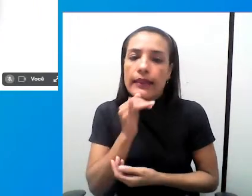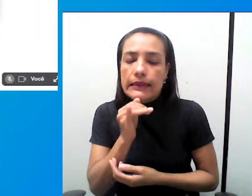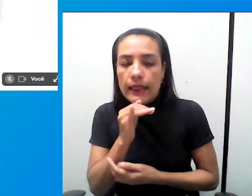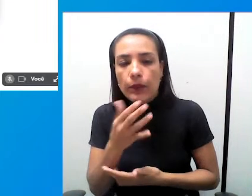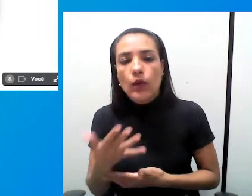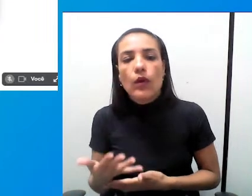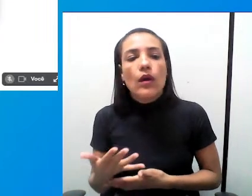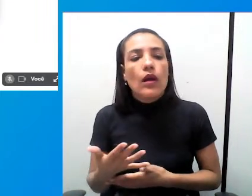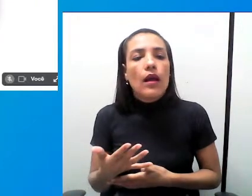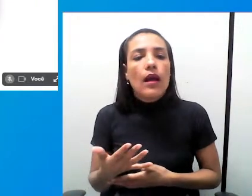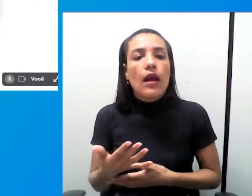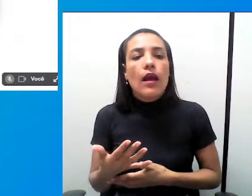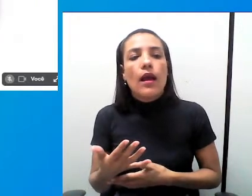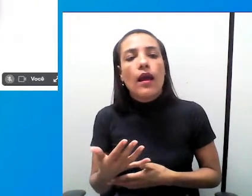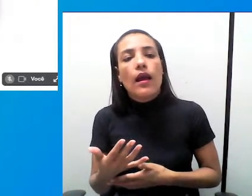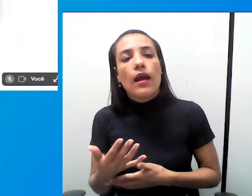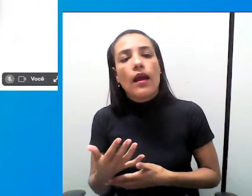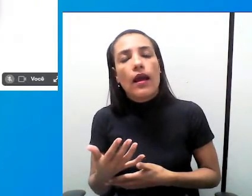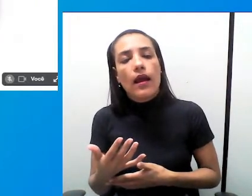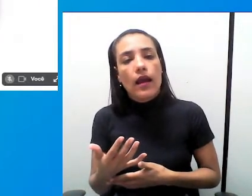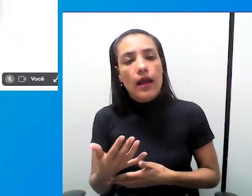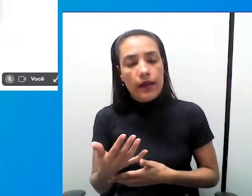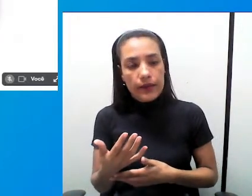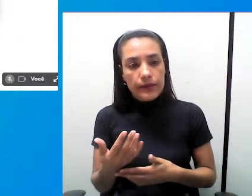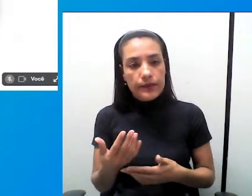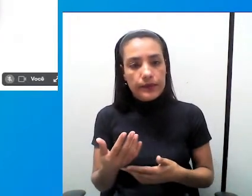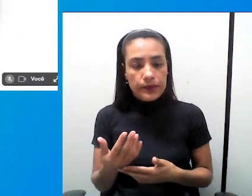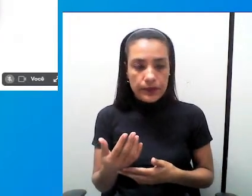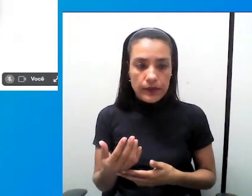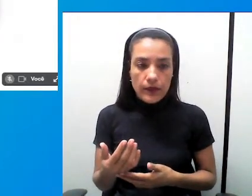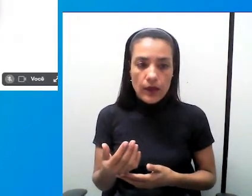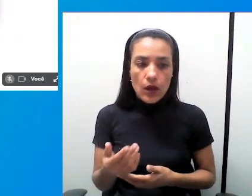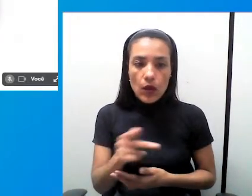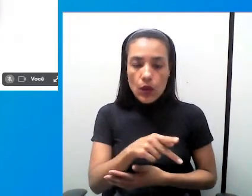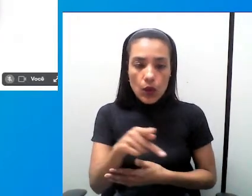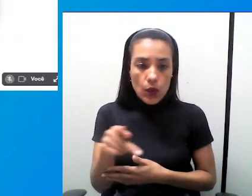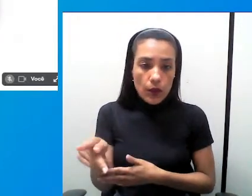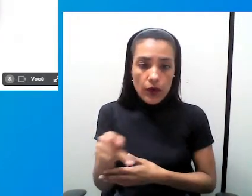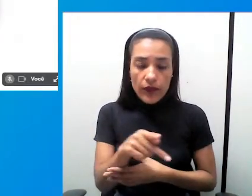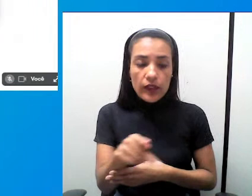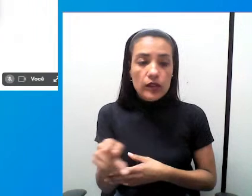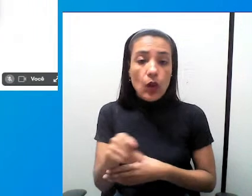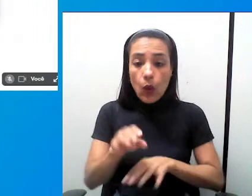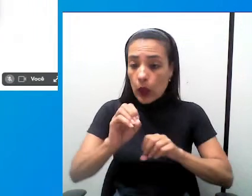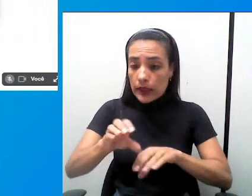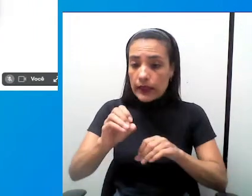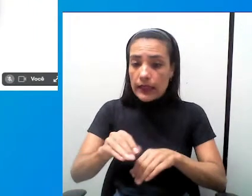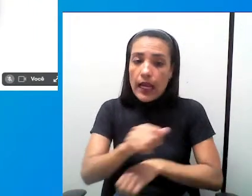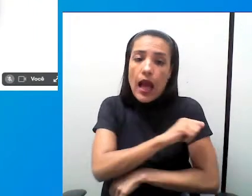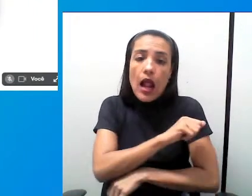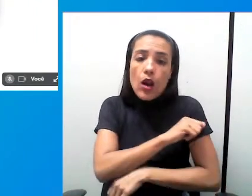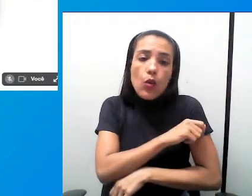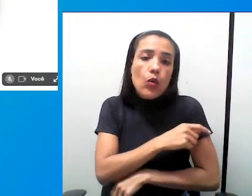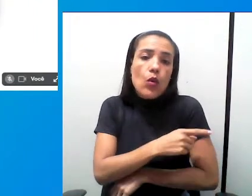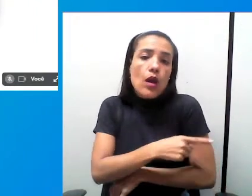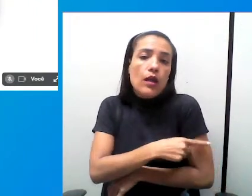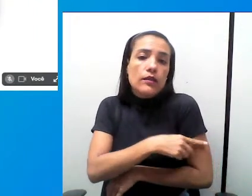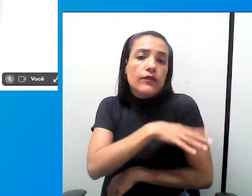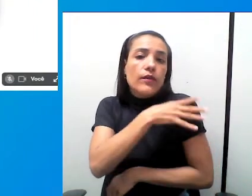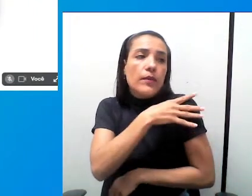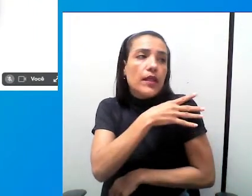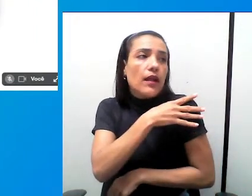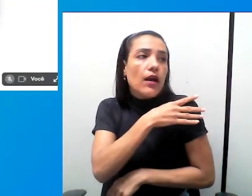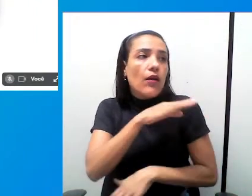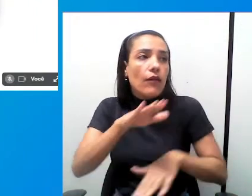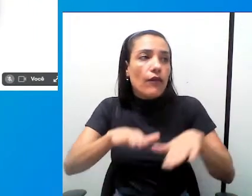multisseriado são turmas, ainda existe aqui, em que o professor trabalha com turmas diferentes ao mesmo tempo. Trabalha com as três turmas,